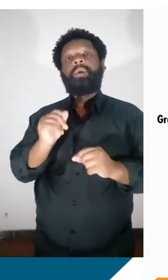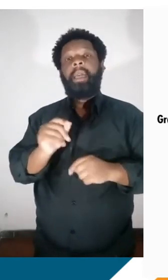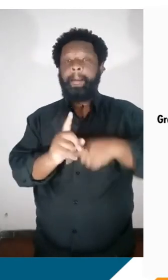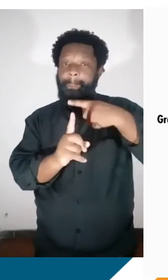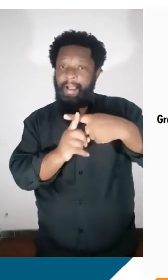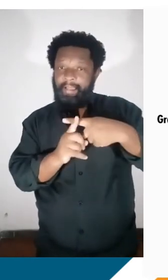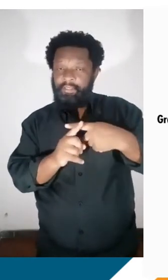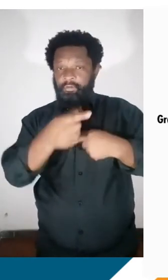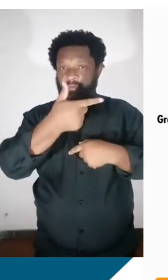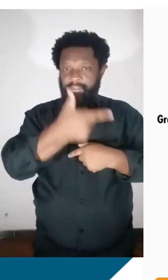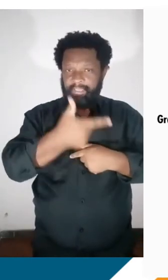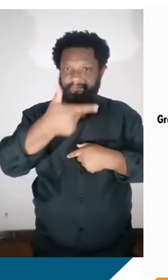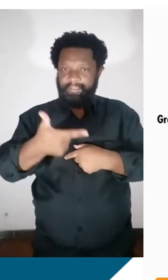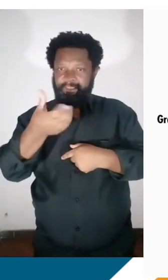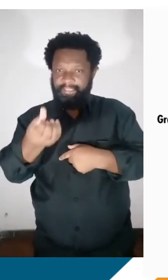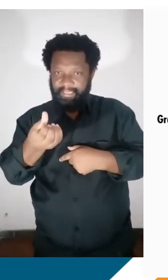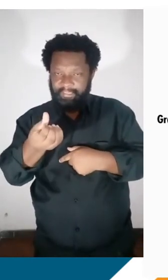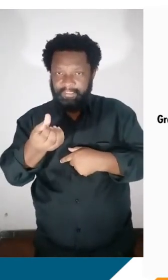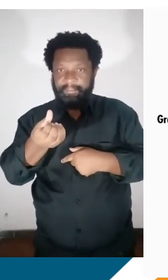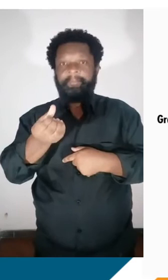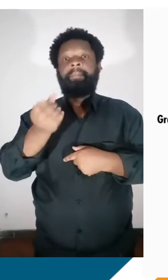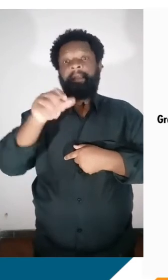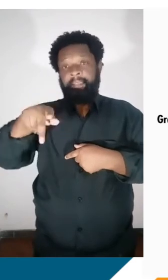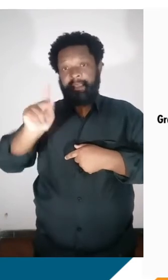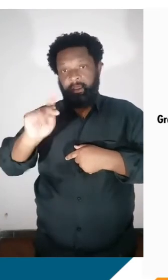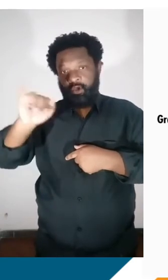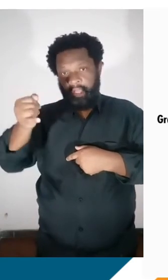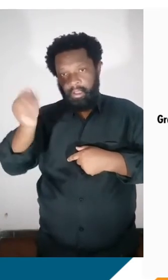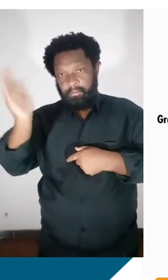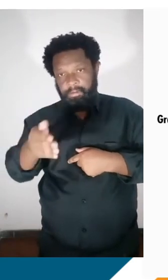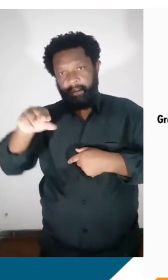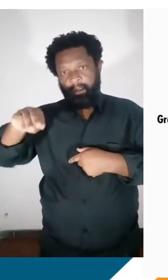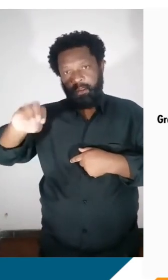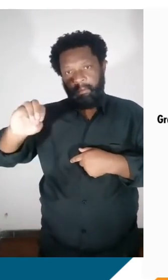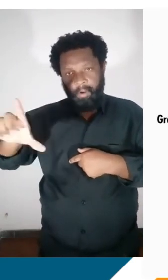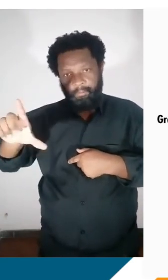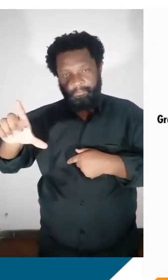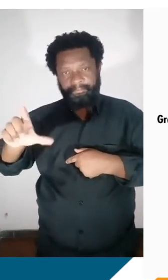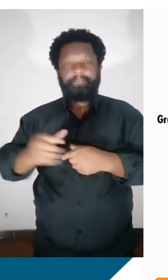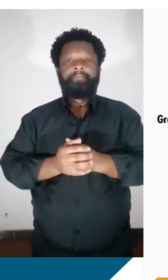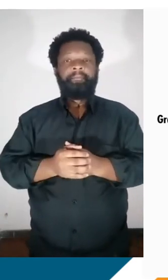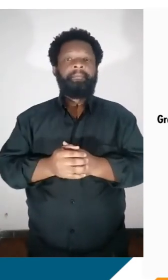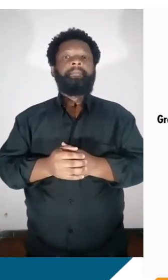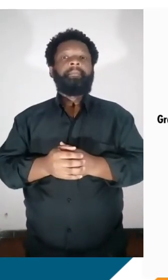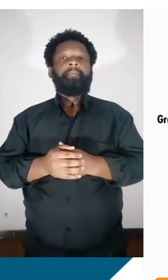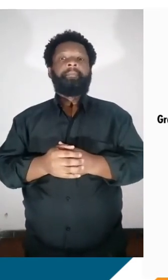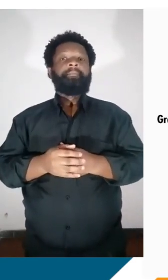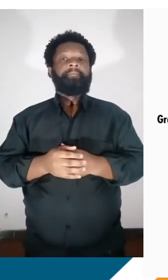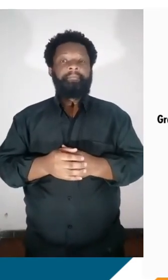mais 226 kJ por mol, tá? De novo, perdão pela